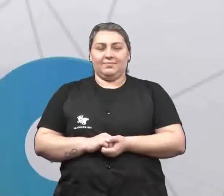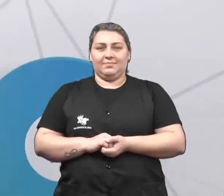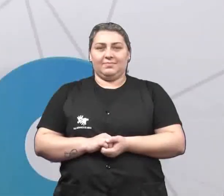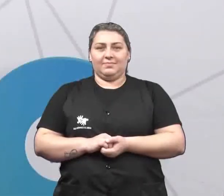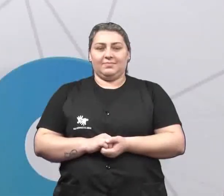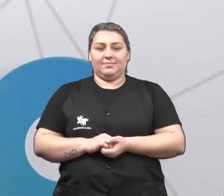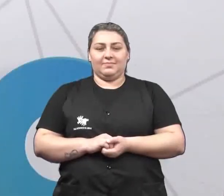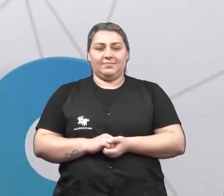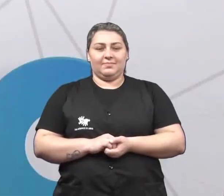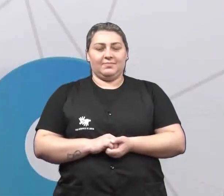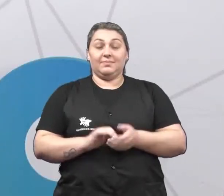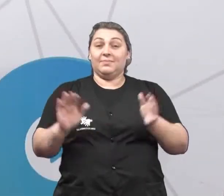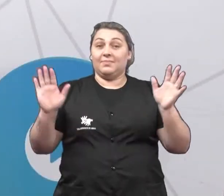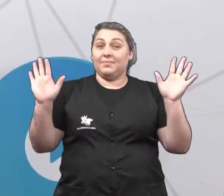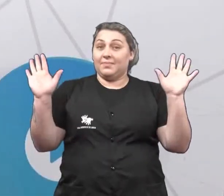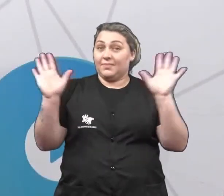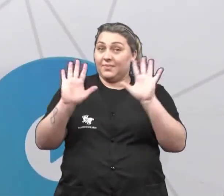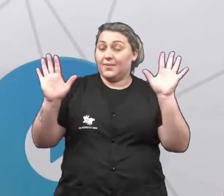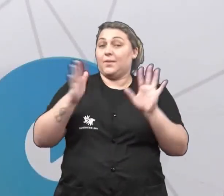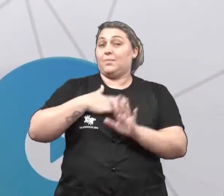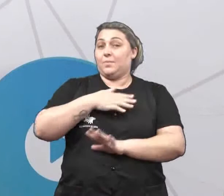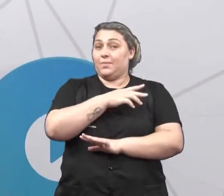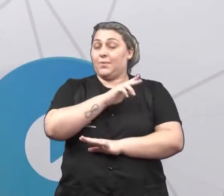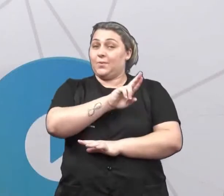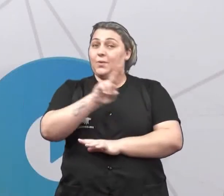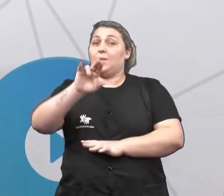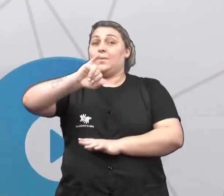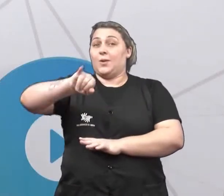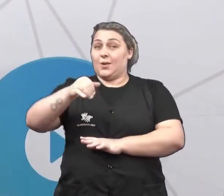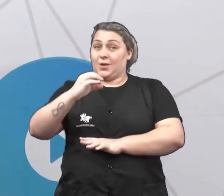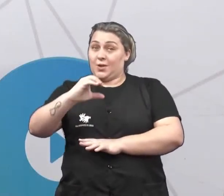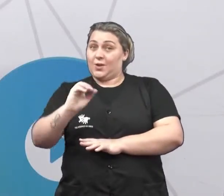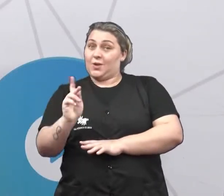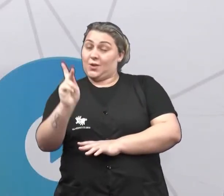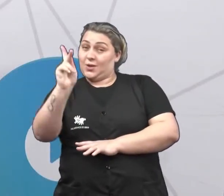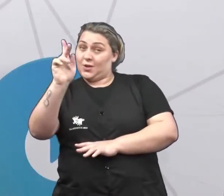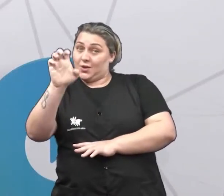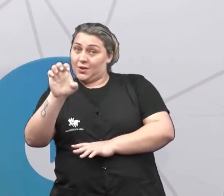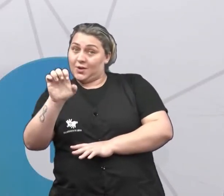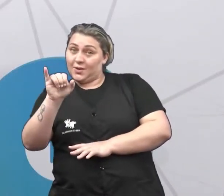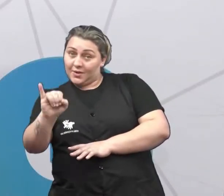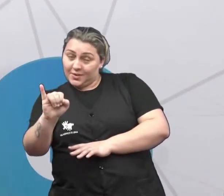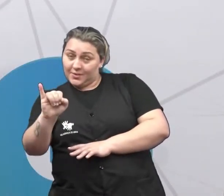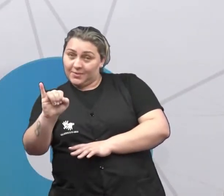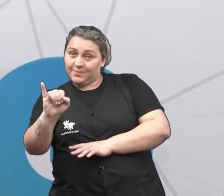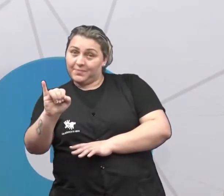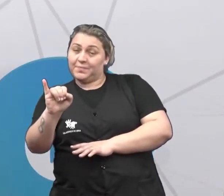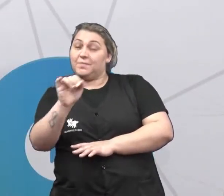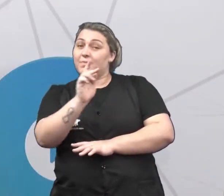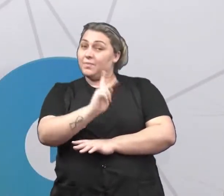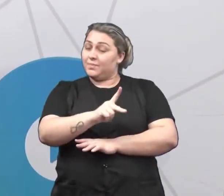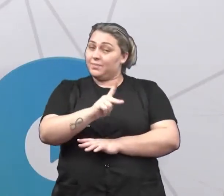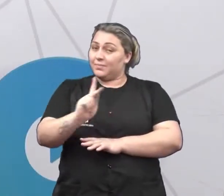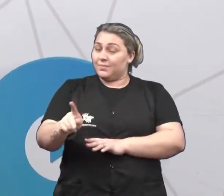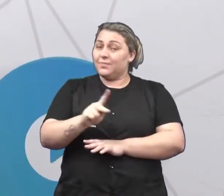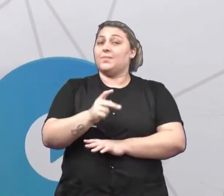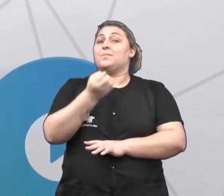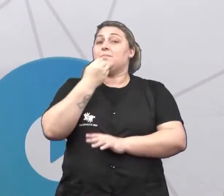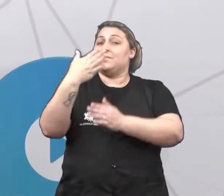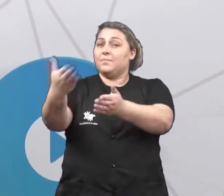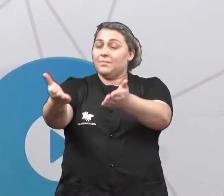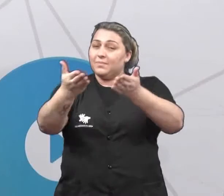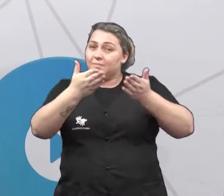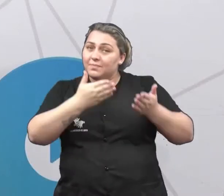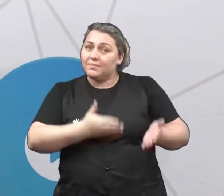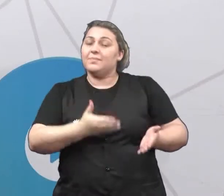Hello guys, my name is Jaqueline and welcome back to our English classes. Olá pessoal, eu sou Jaqueline e sejam bem-vindos à